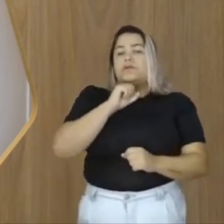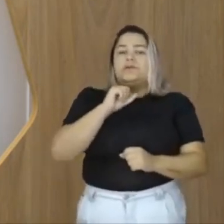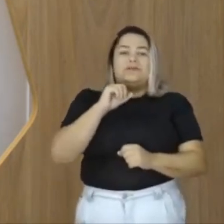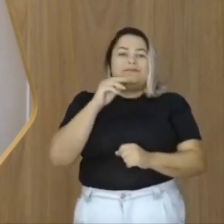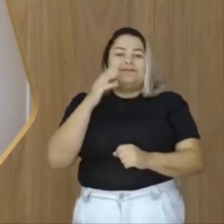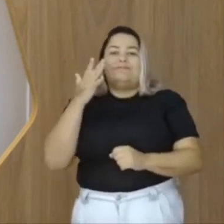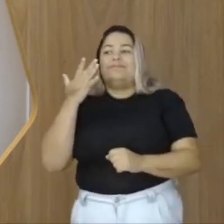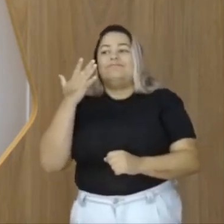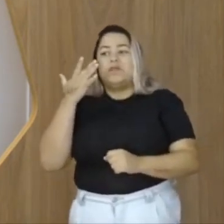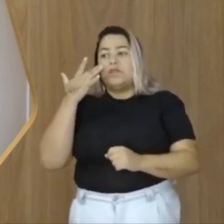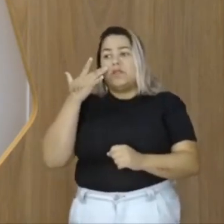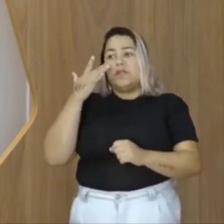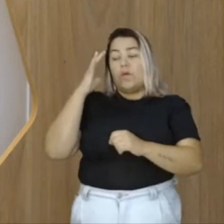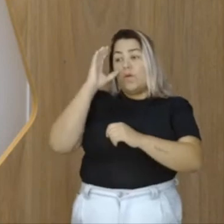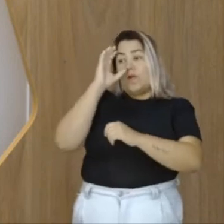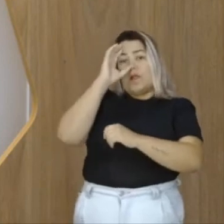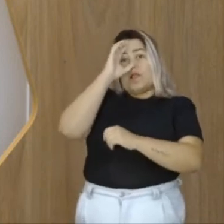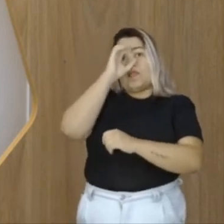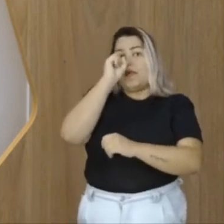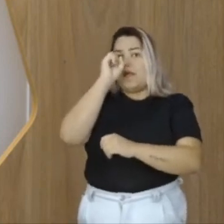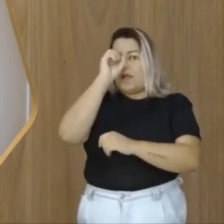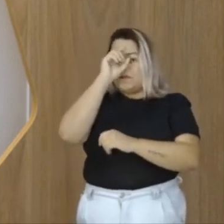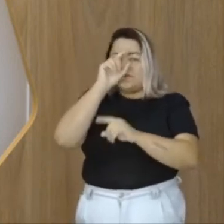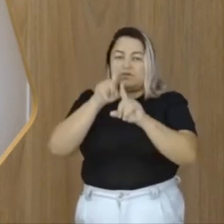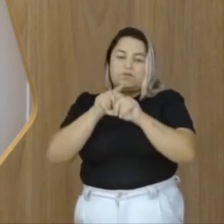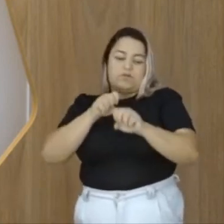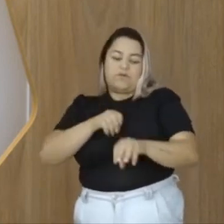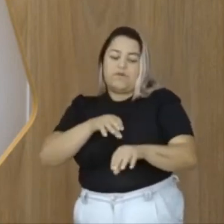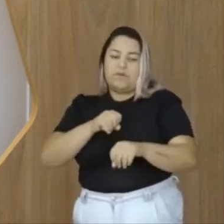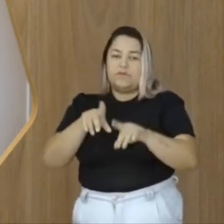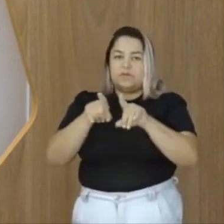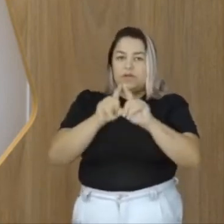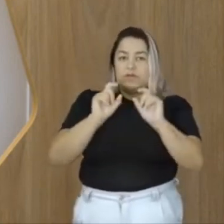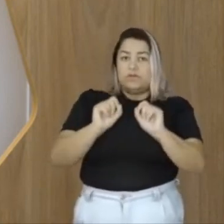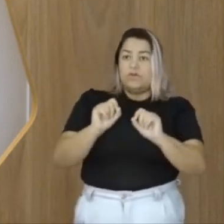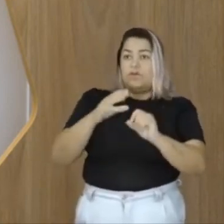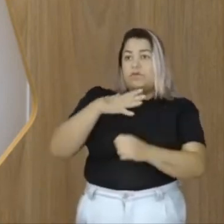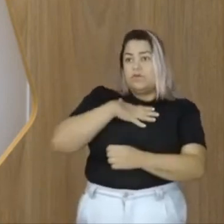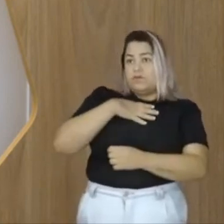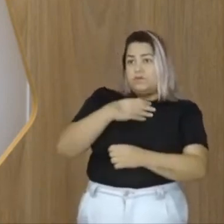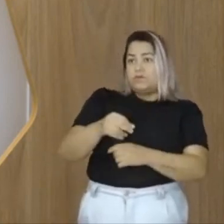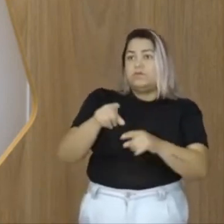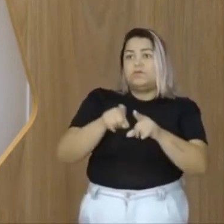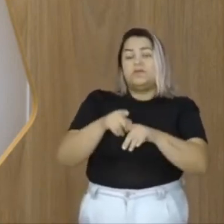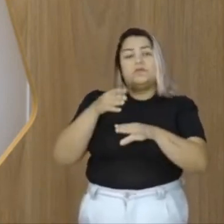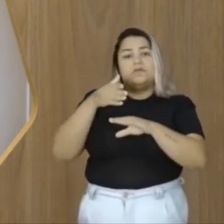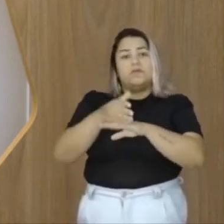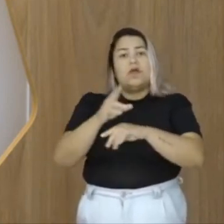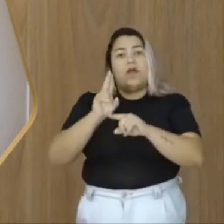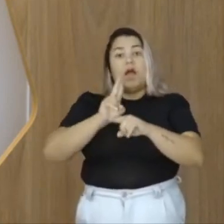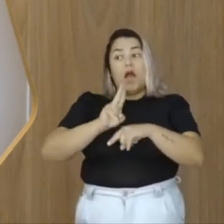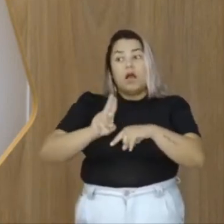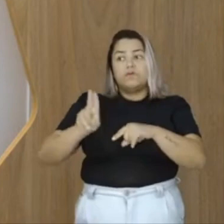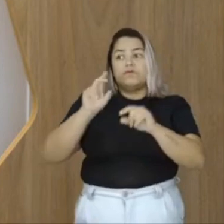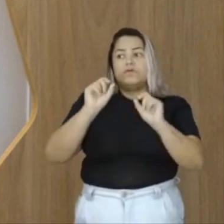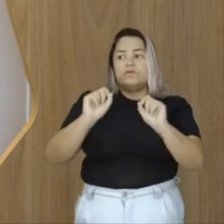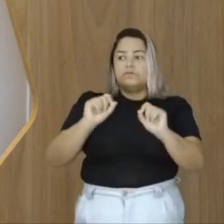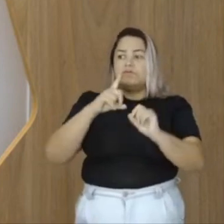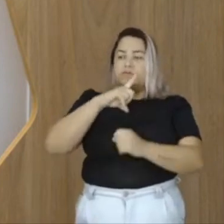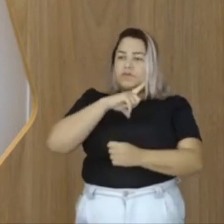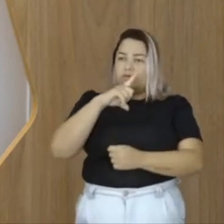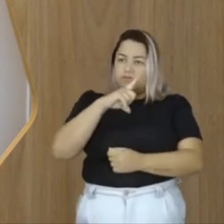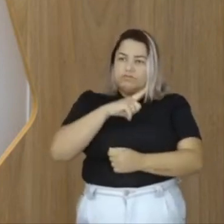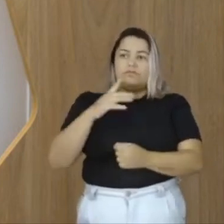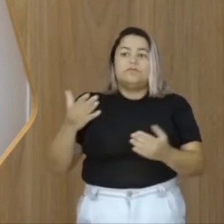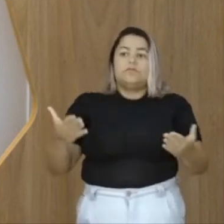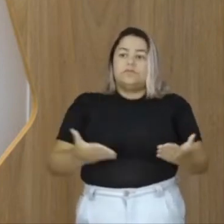analfabetos, os pais receberam o benefício, e os filhos desses pais estão entrando nas universidades. Nós temos hoje